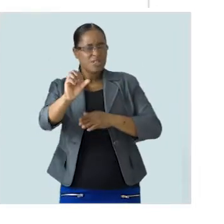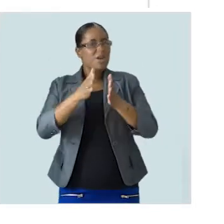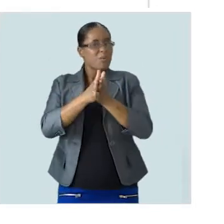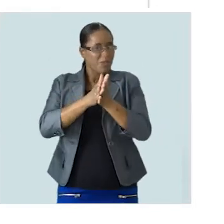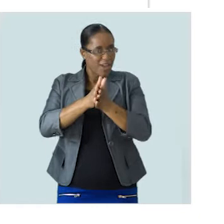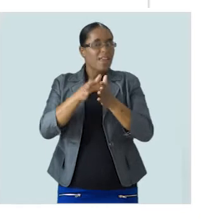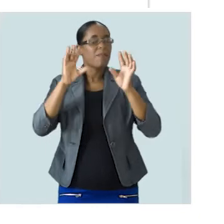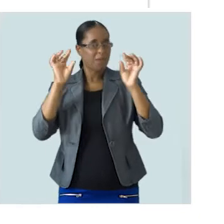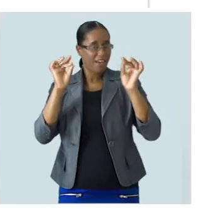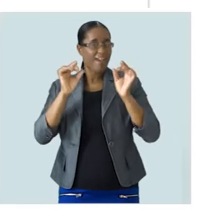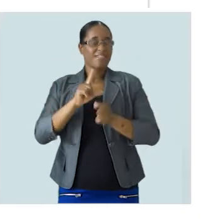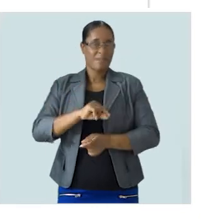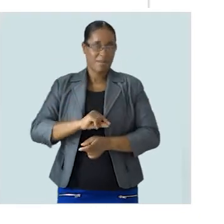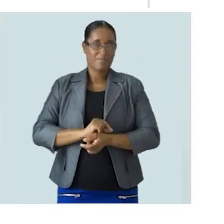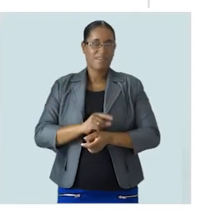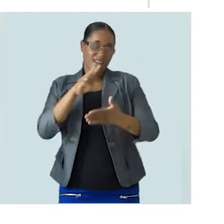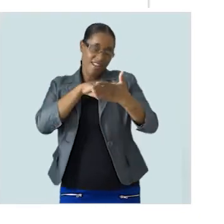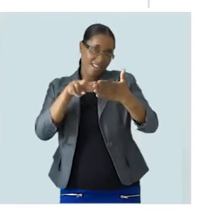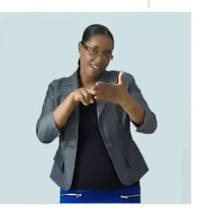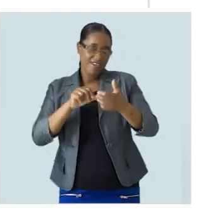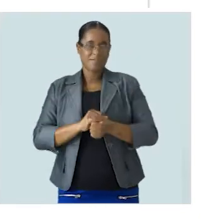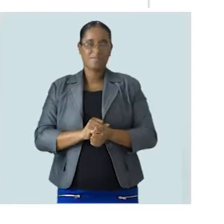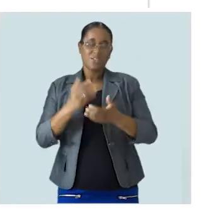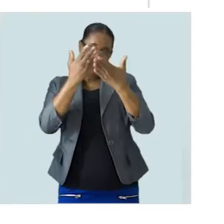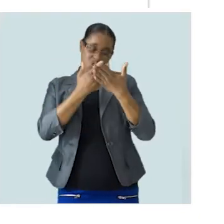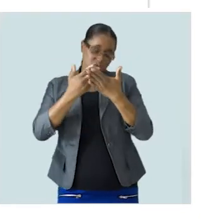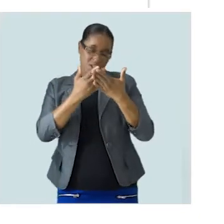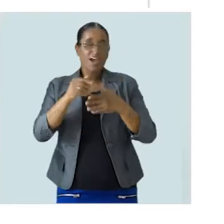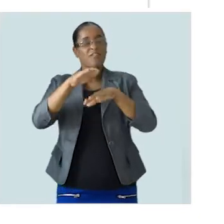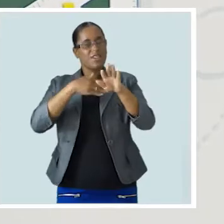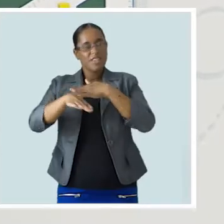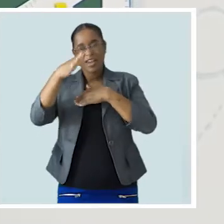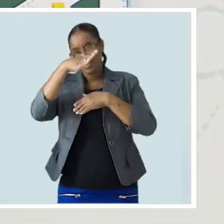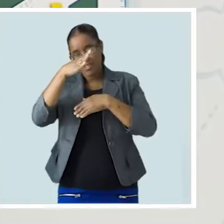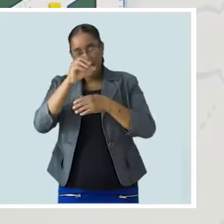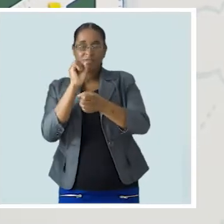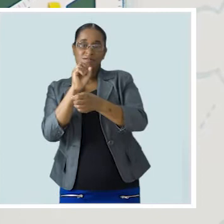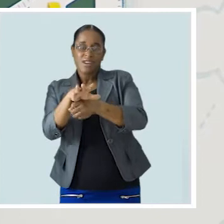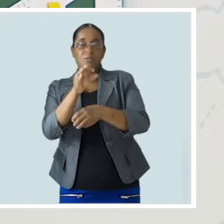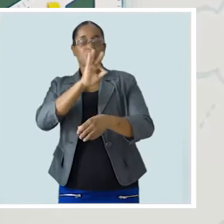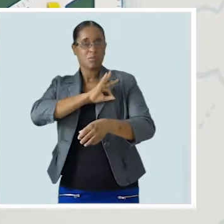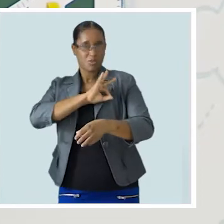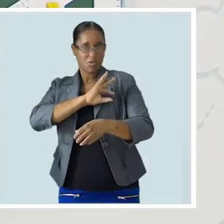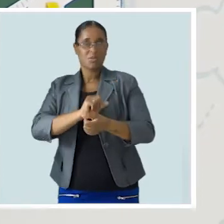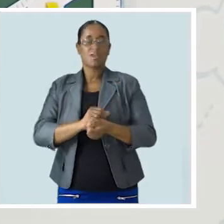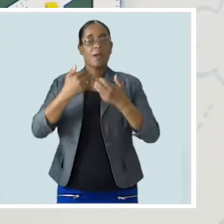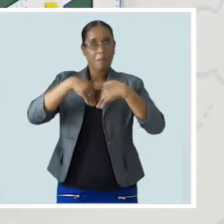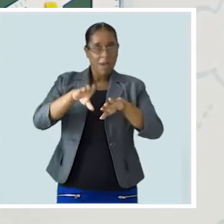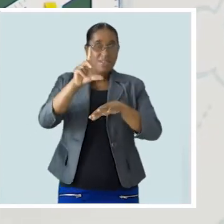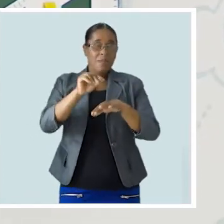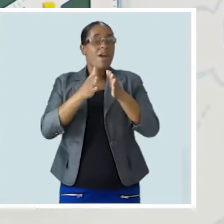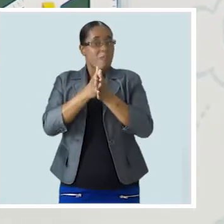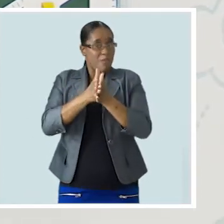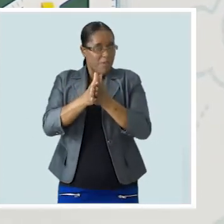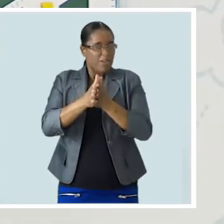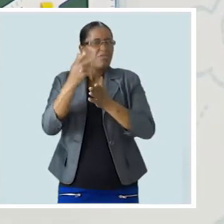aproveitem para brincar, ler, estudar, fazer as atividades enviadas pelos professores, mas também